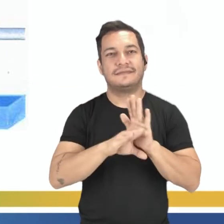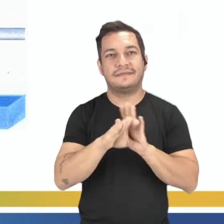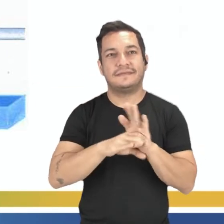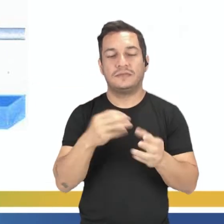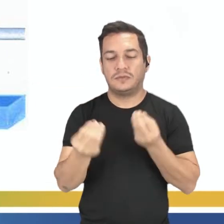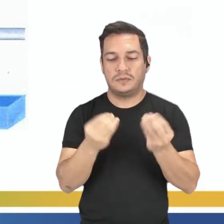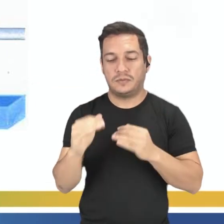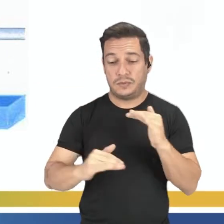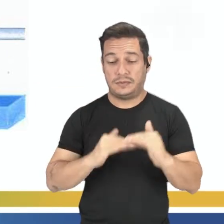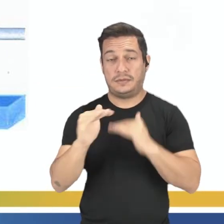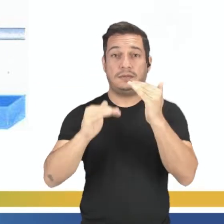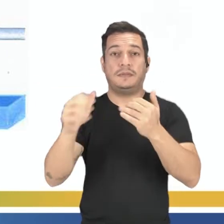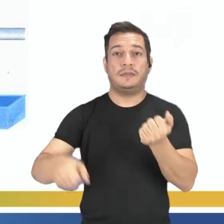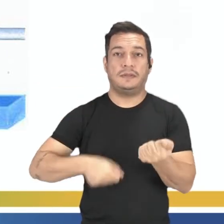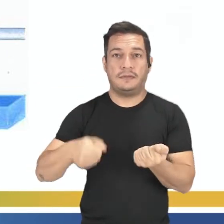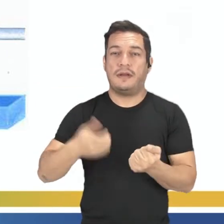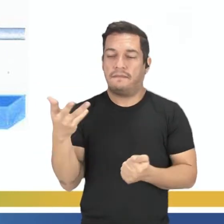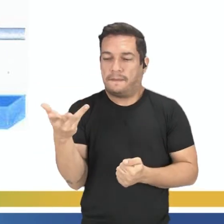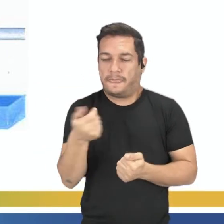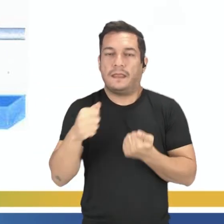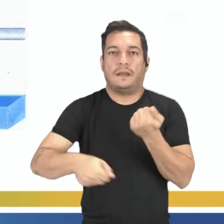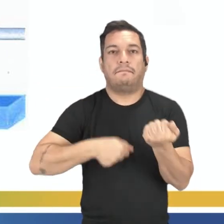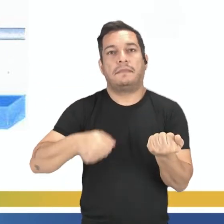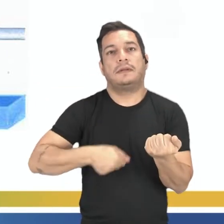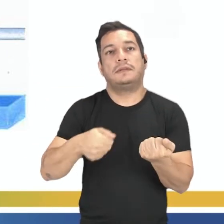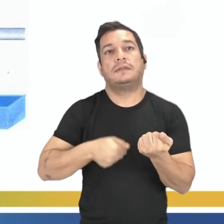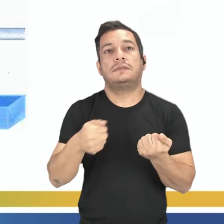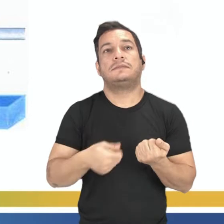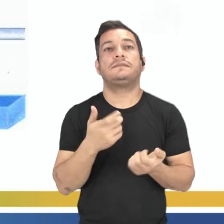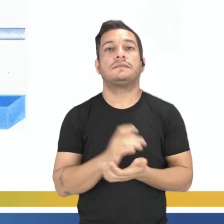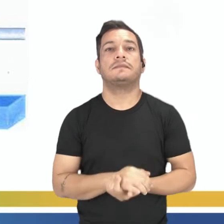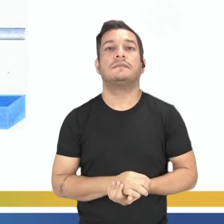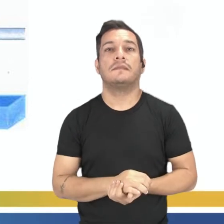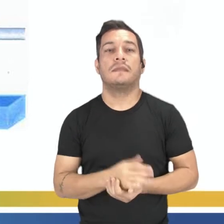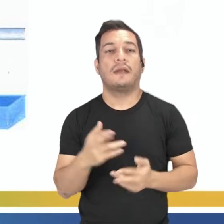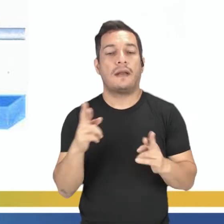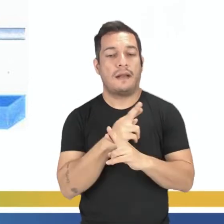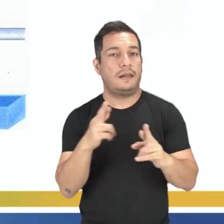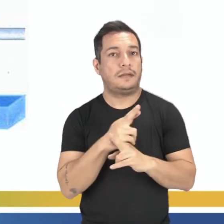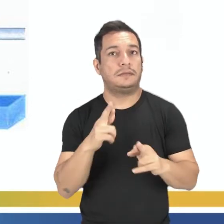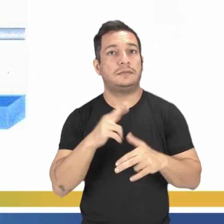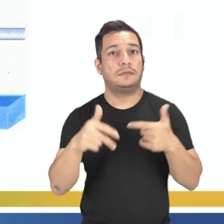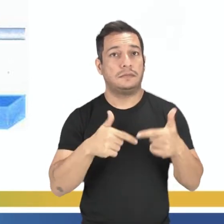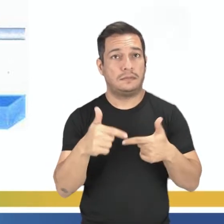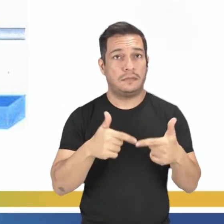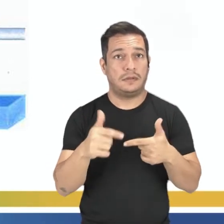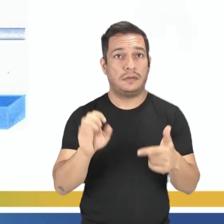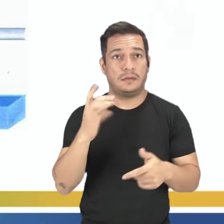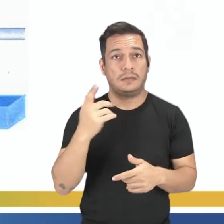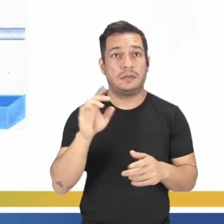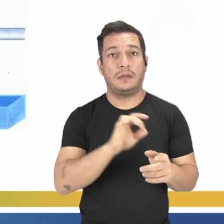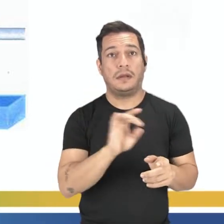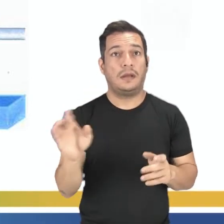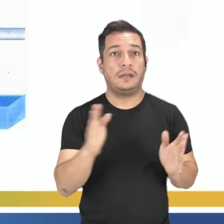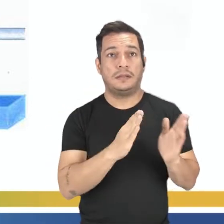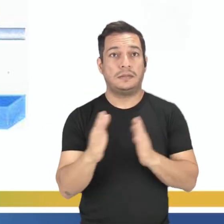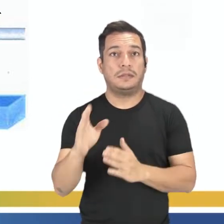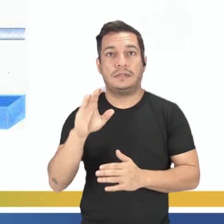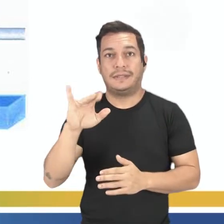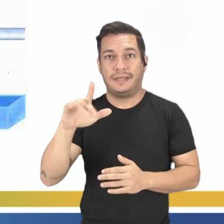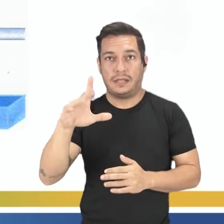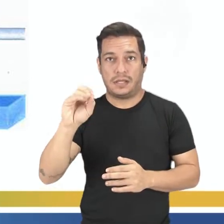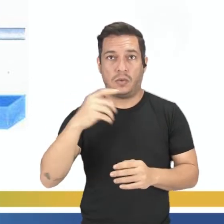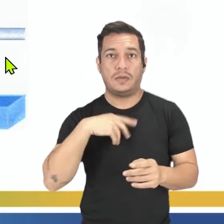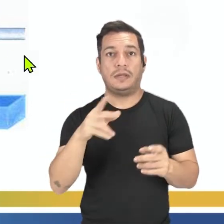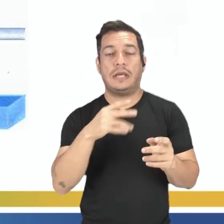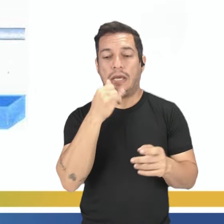máquina. Se define rendimento como o quê? A relação entre o trabalho realizado em cada ciclo e a energia que é retirada